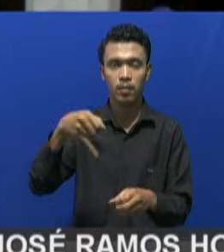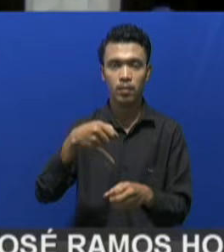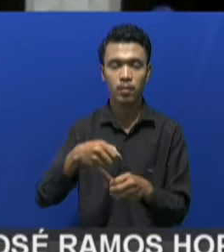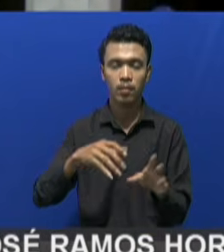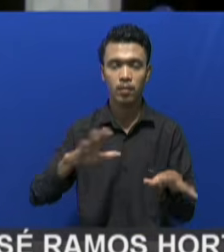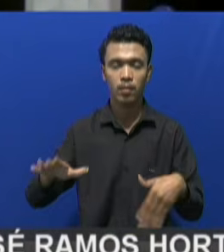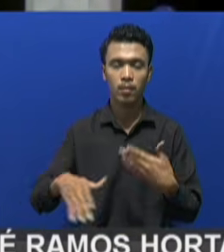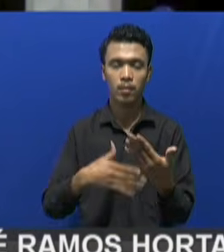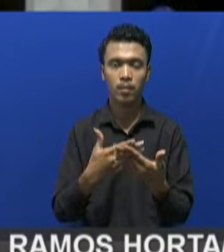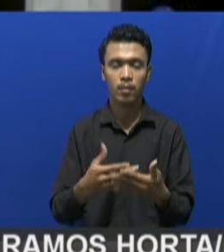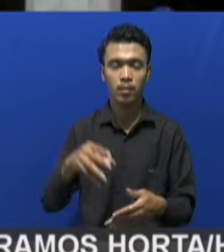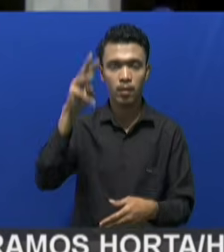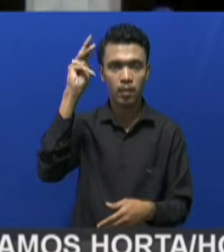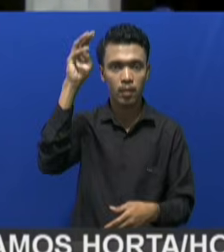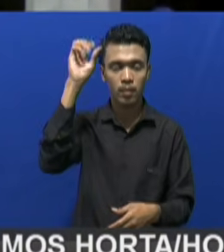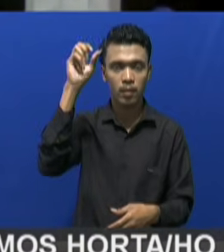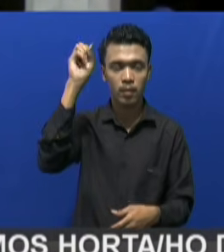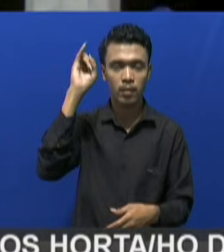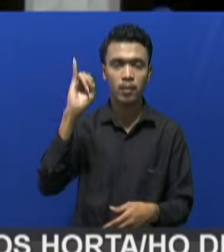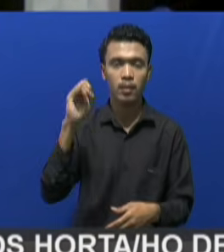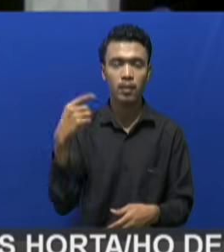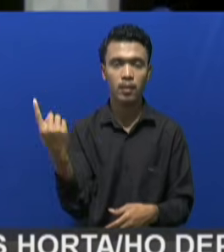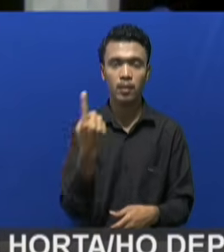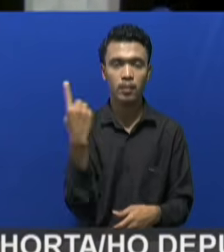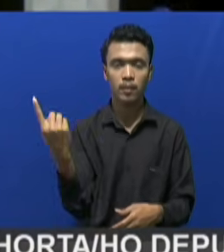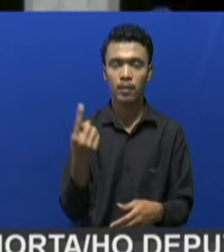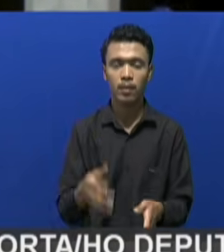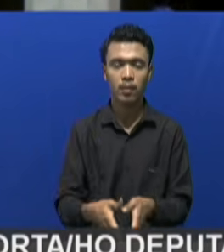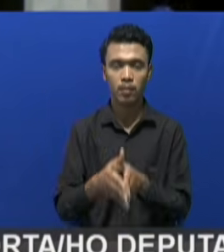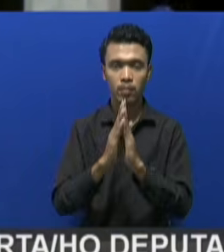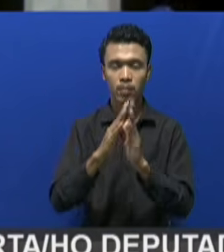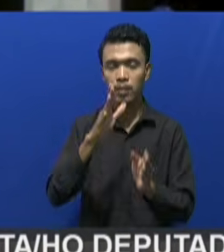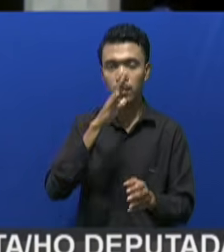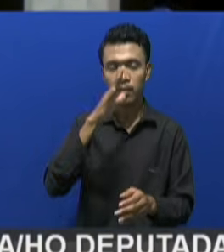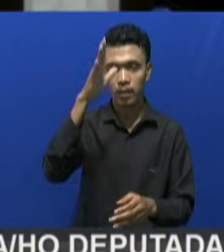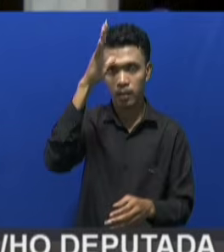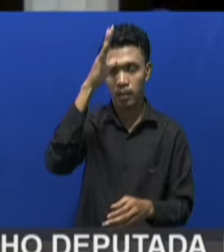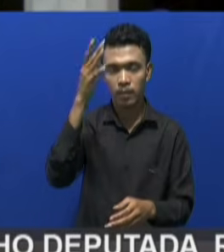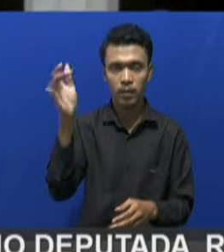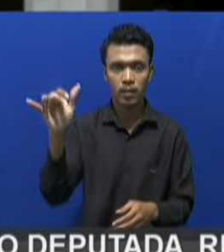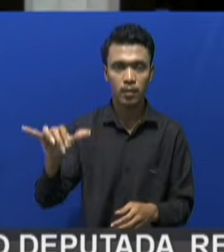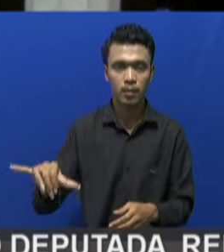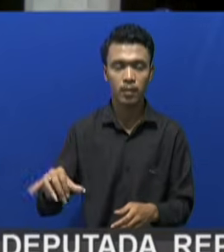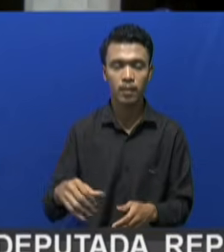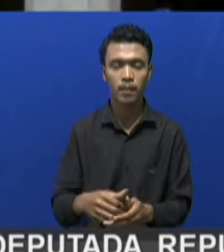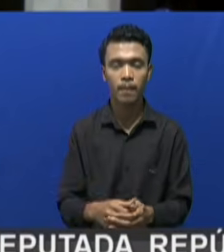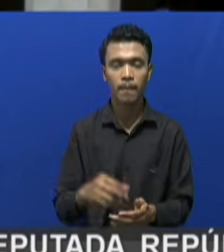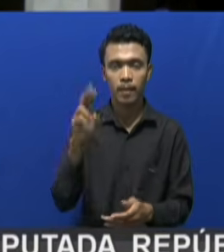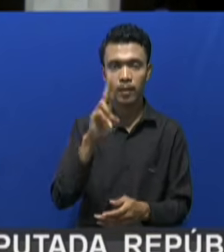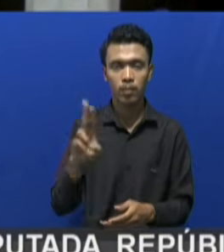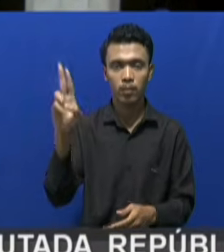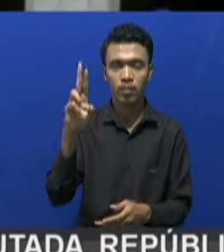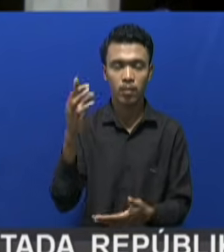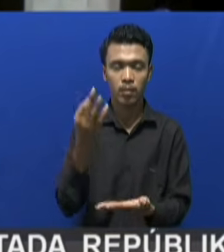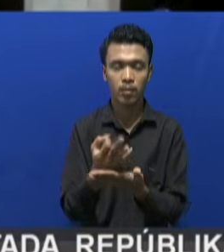outro. MSC na FATIN apela para INA AMA CATUTOR SIRA a tu utiliza